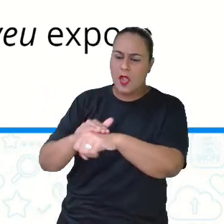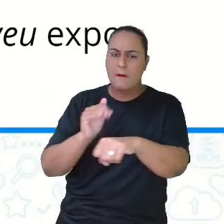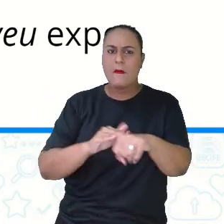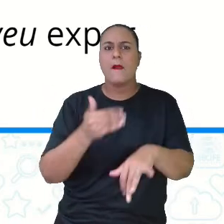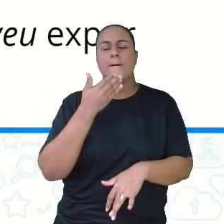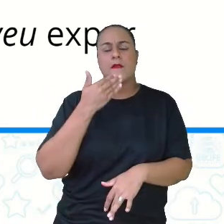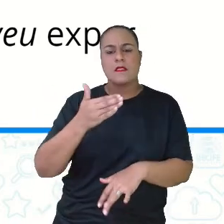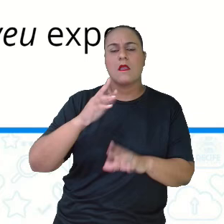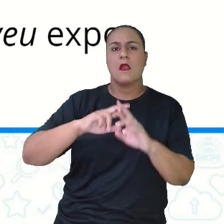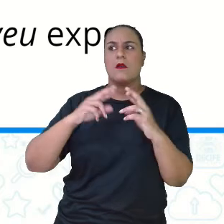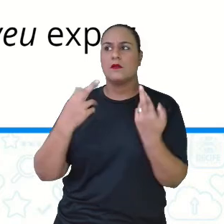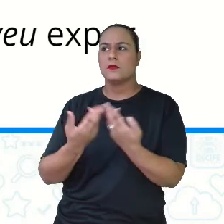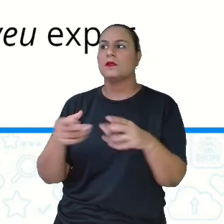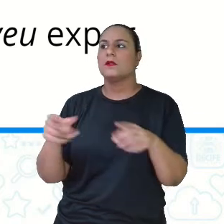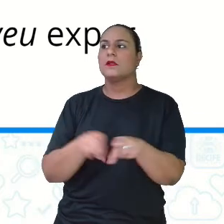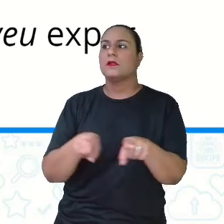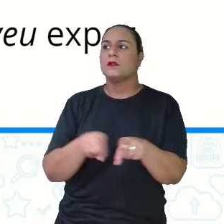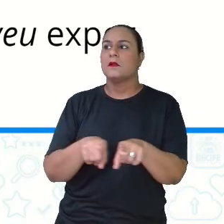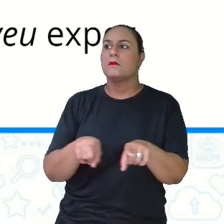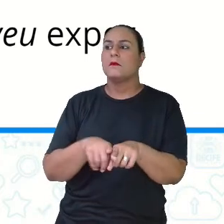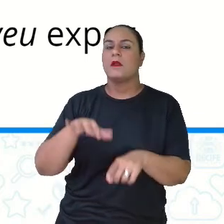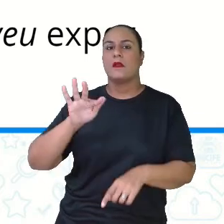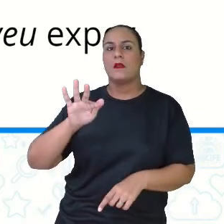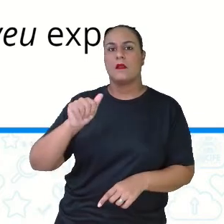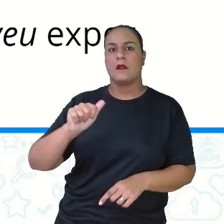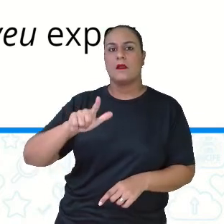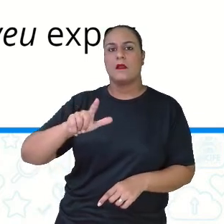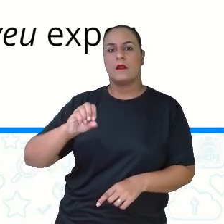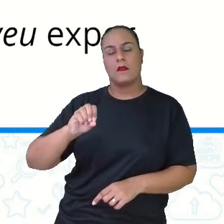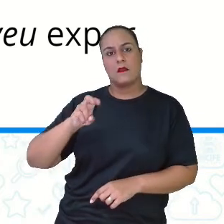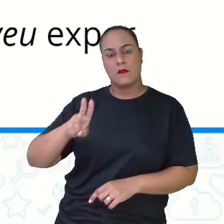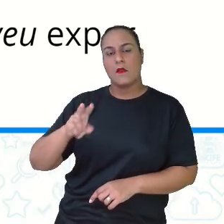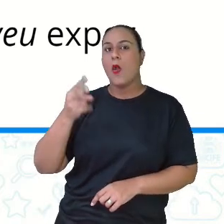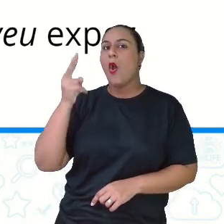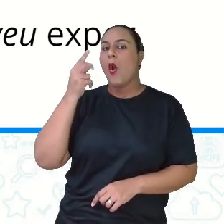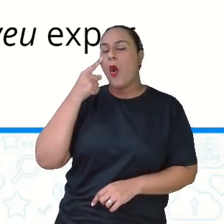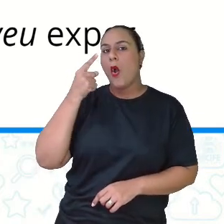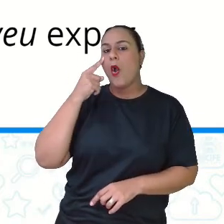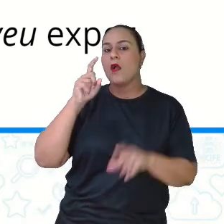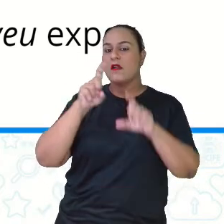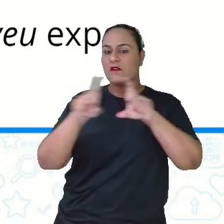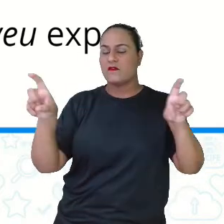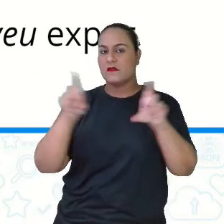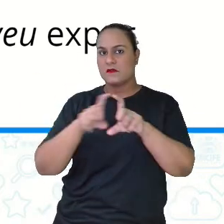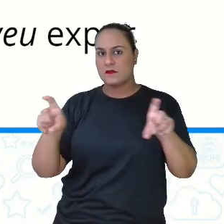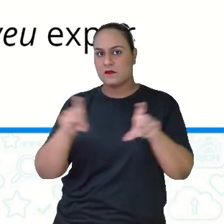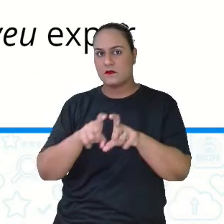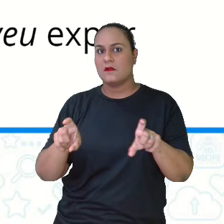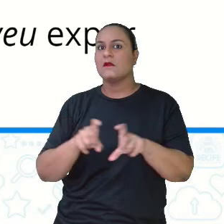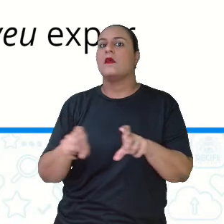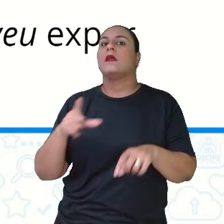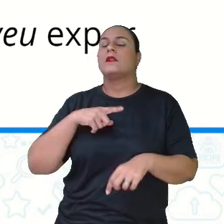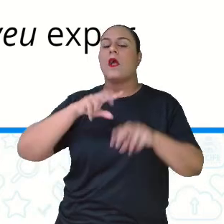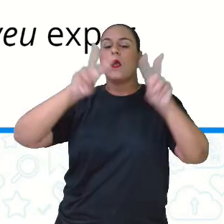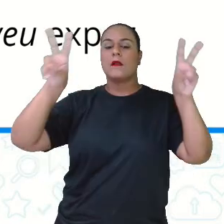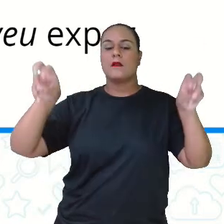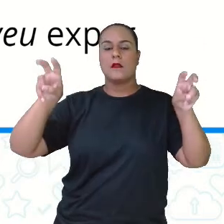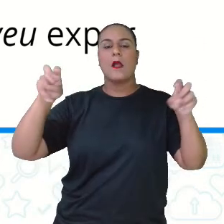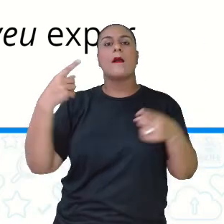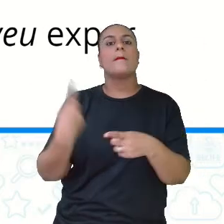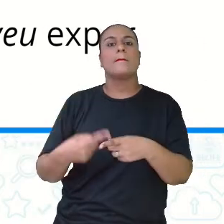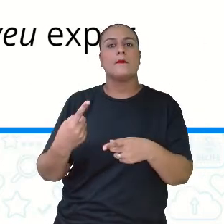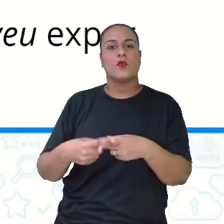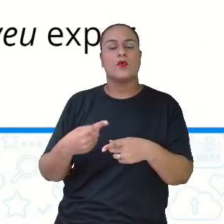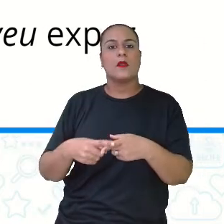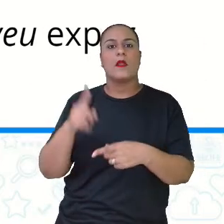uma reunião e o rato jovem falou. Observe que essas frases, elas estão no sinalzinho entre aspas,